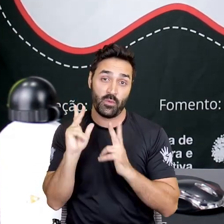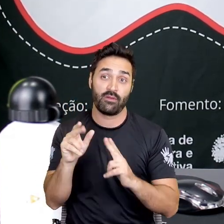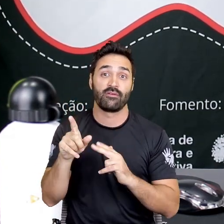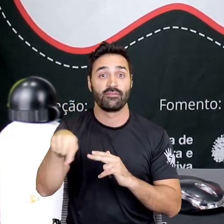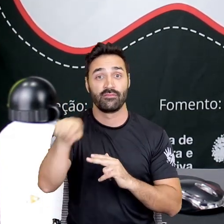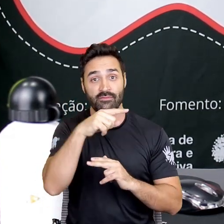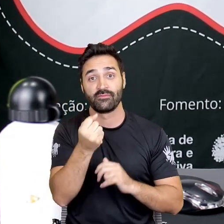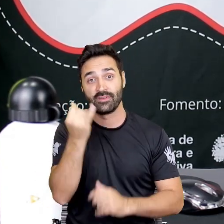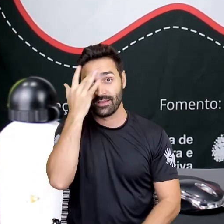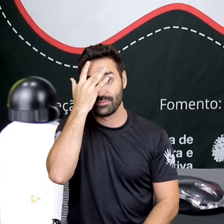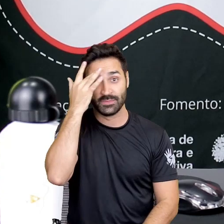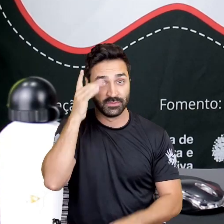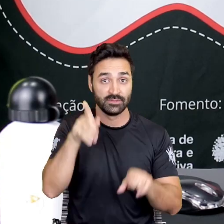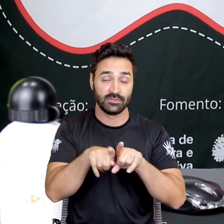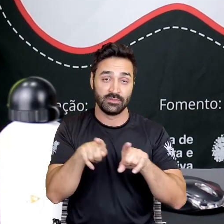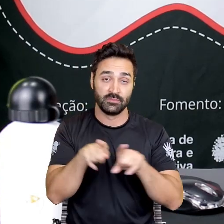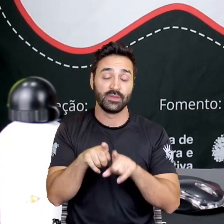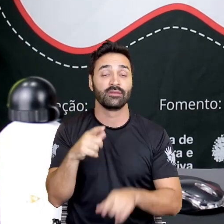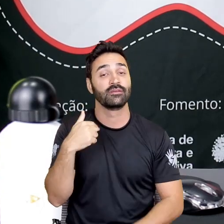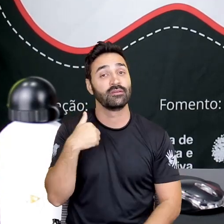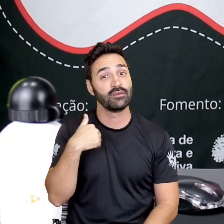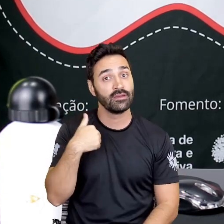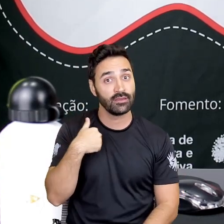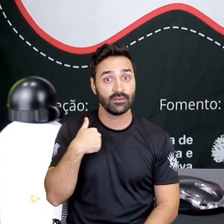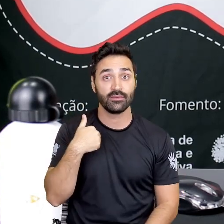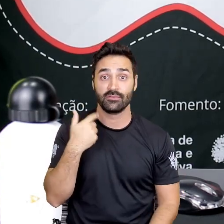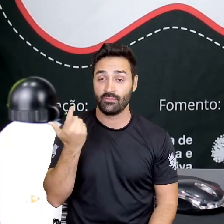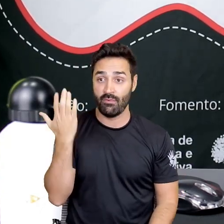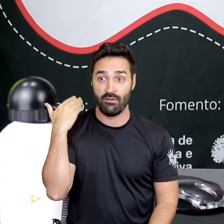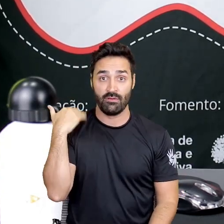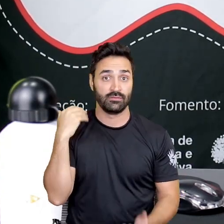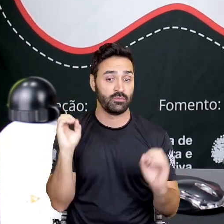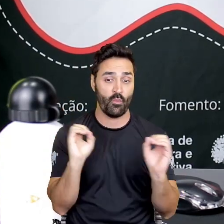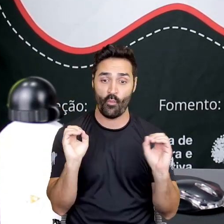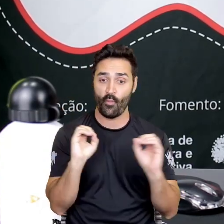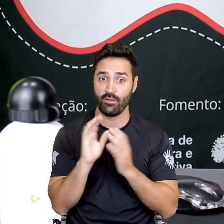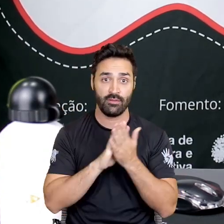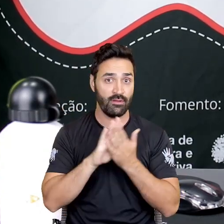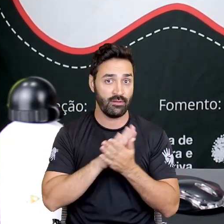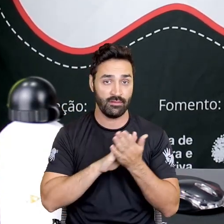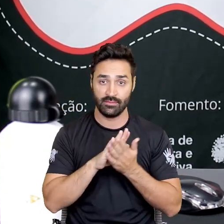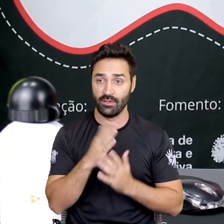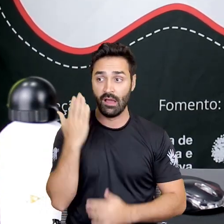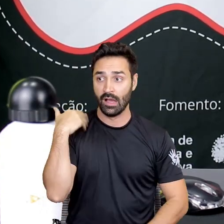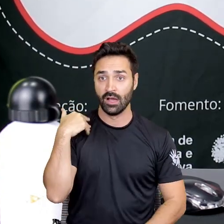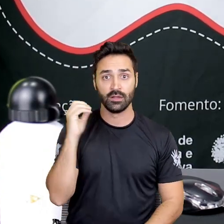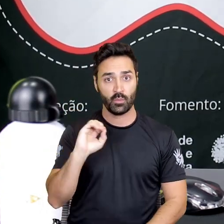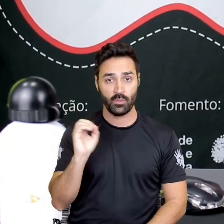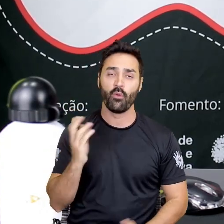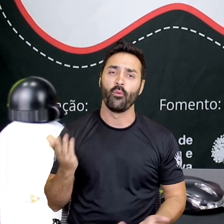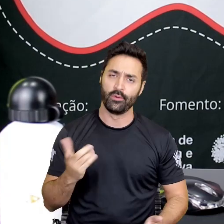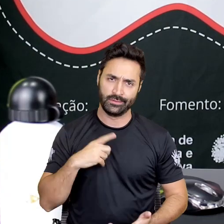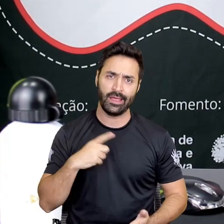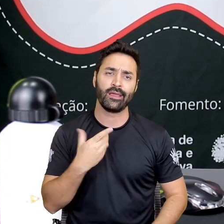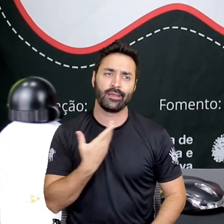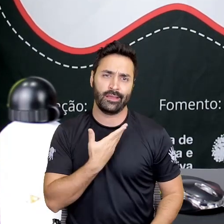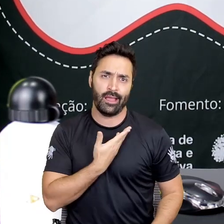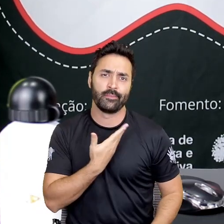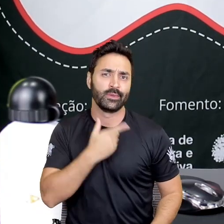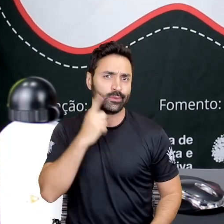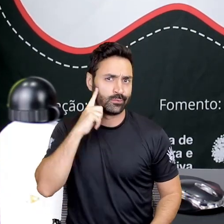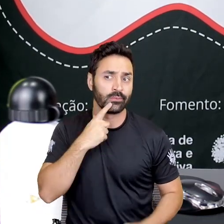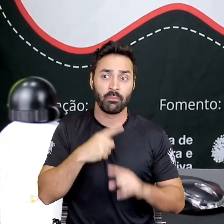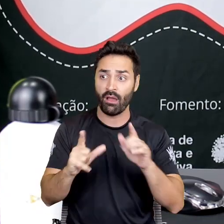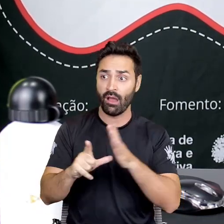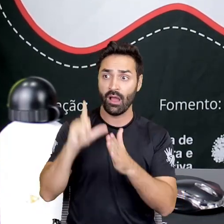certeza, eu vim do nada. Eu não tenho amigos, não tinha, né? Hoje eu tenho muitos, mas não tinha amigos